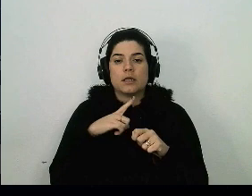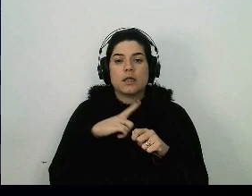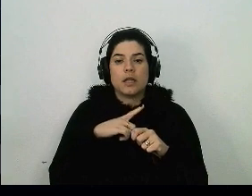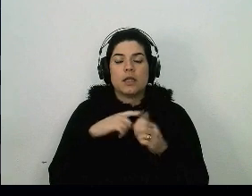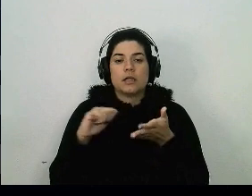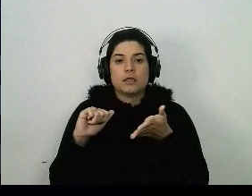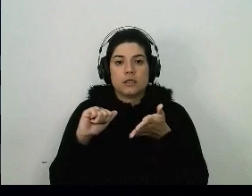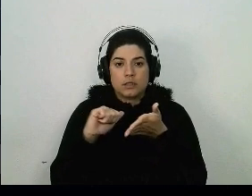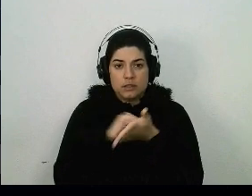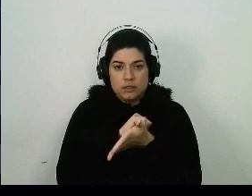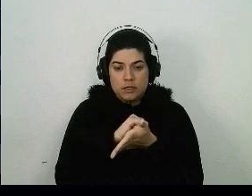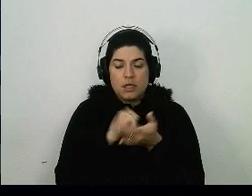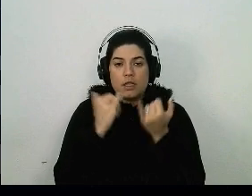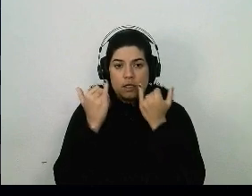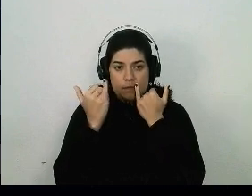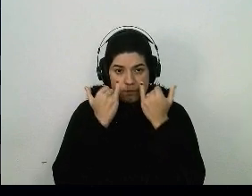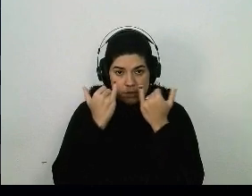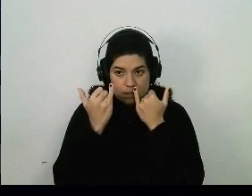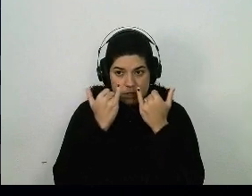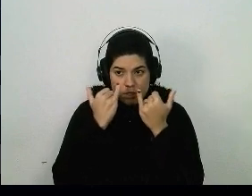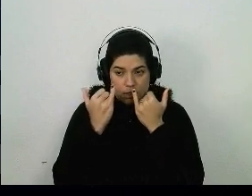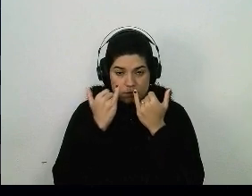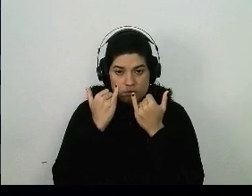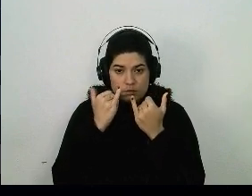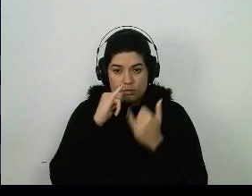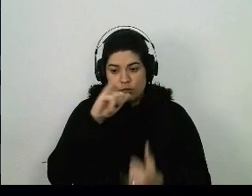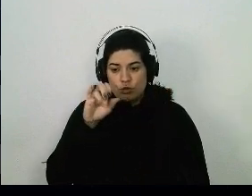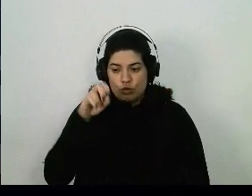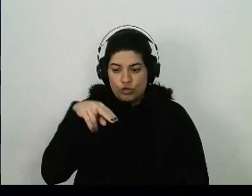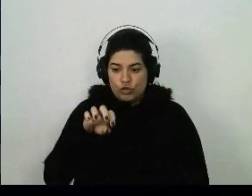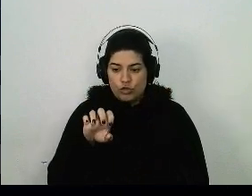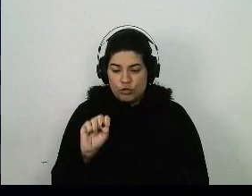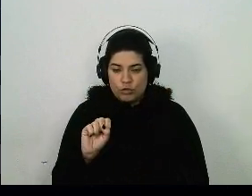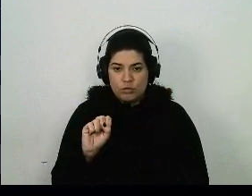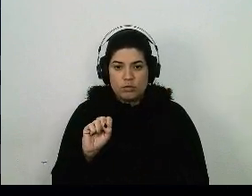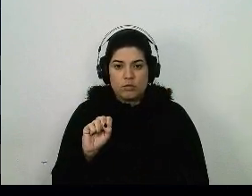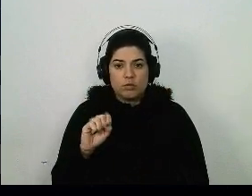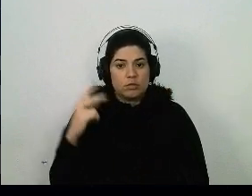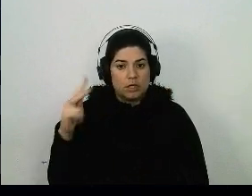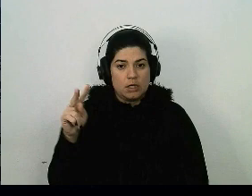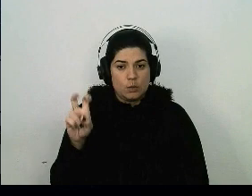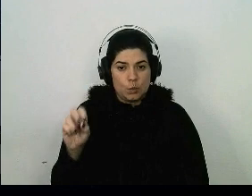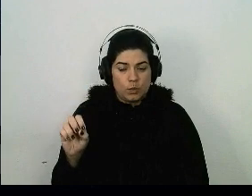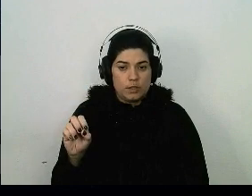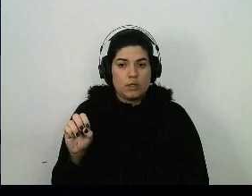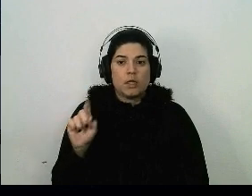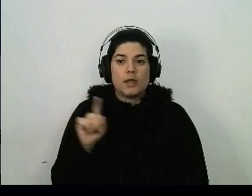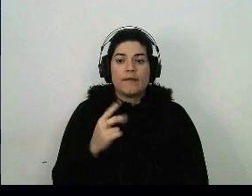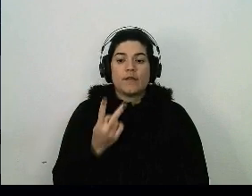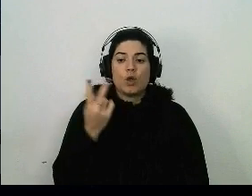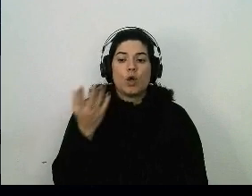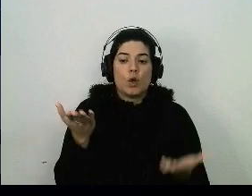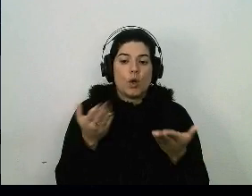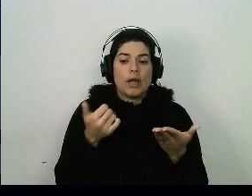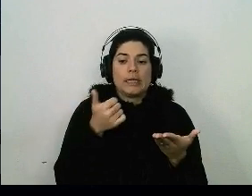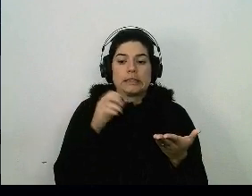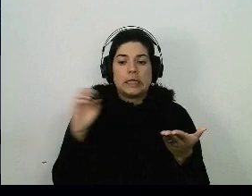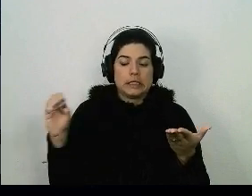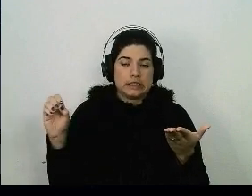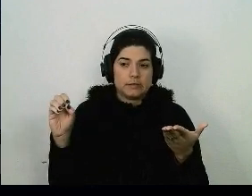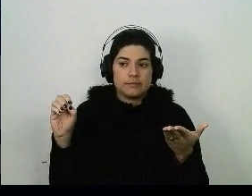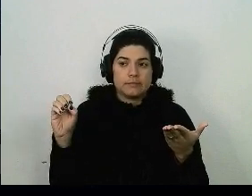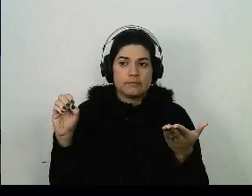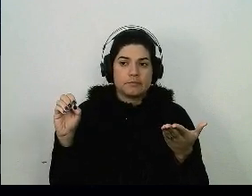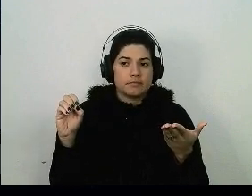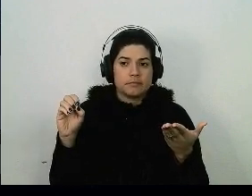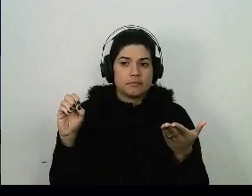anterior de Jones, com os 50 que ele tinha, e o valor que está agora é 100. Ou seja, ele não fez